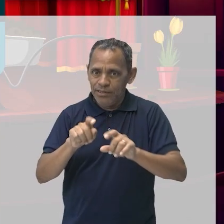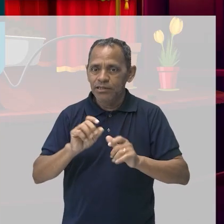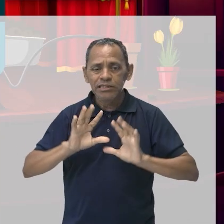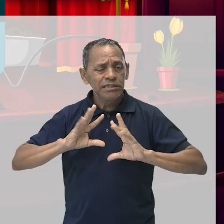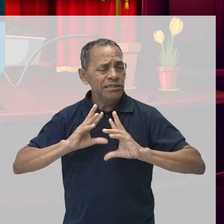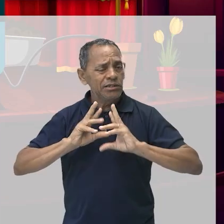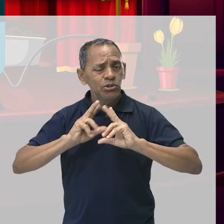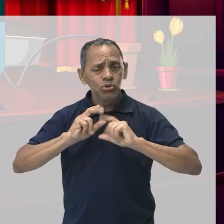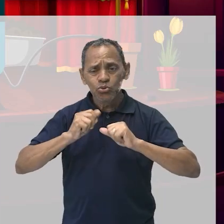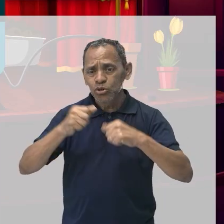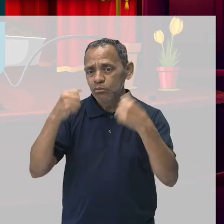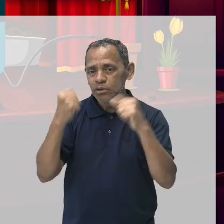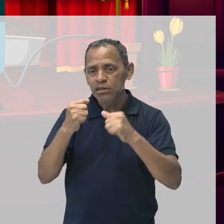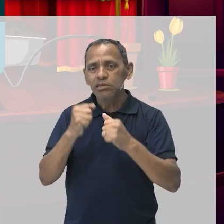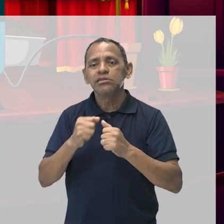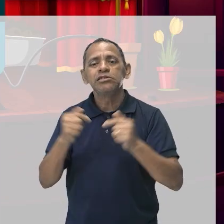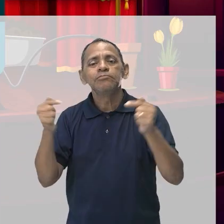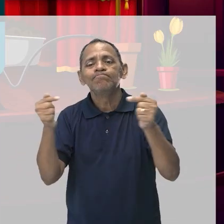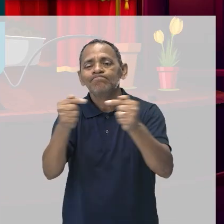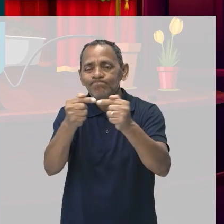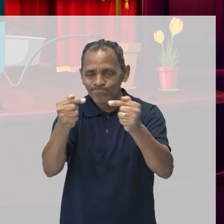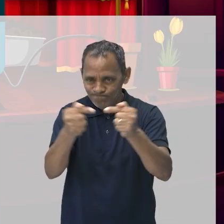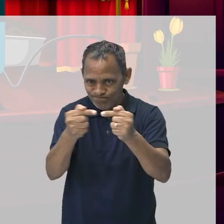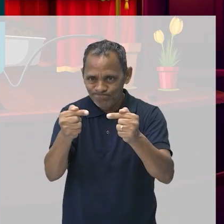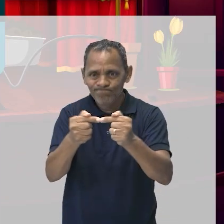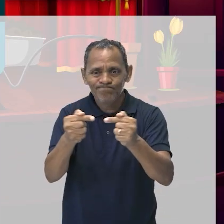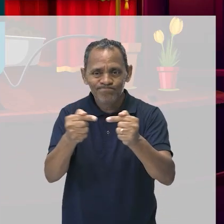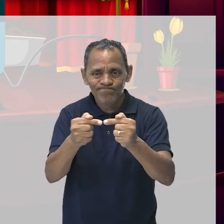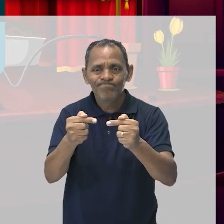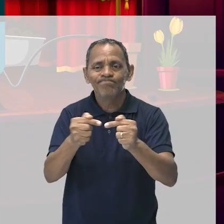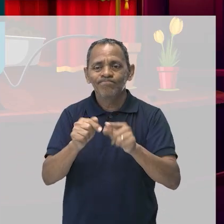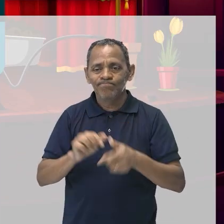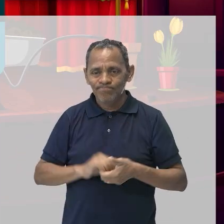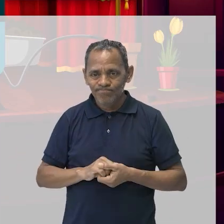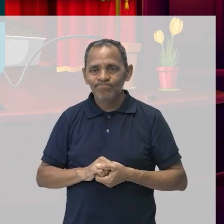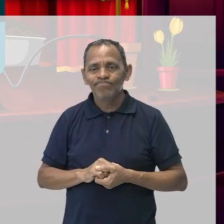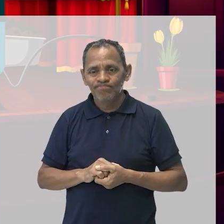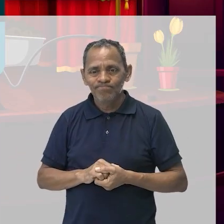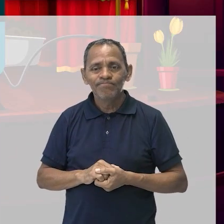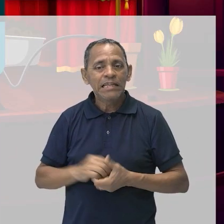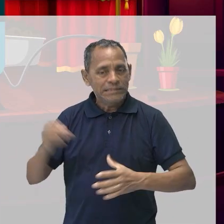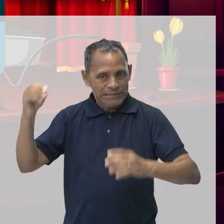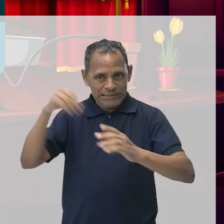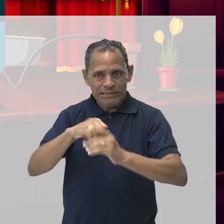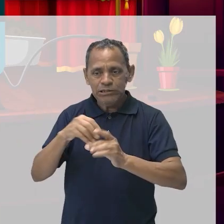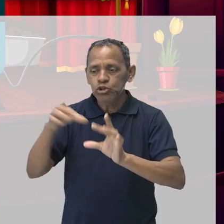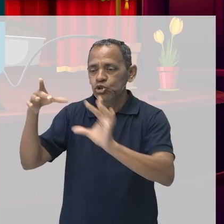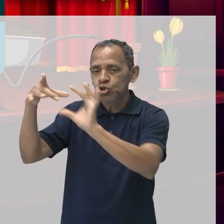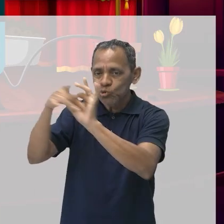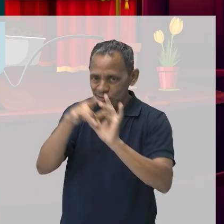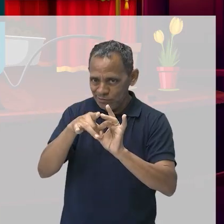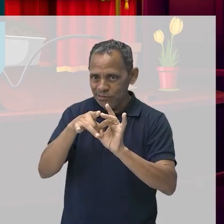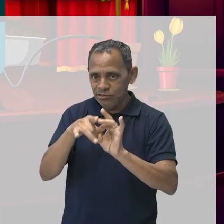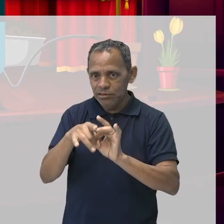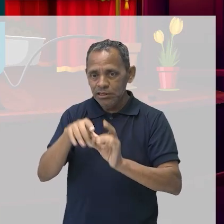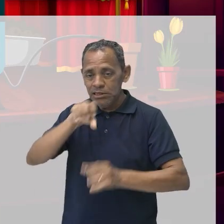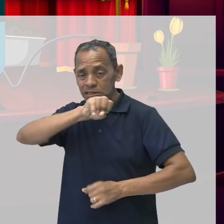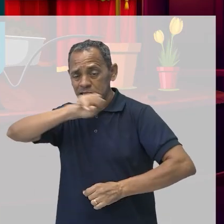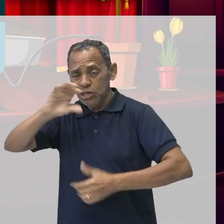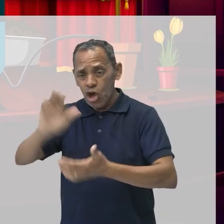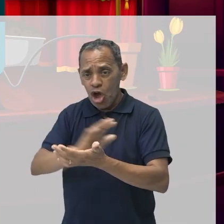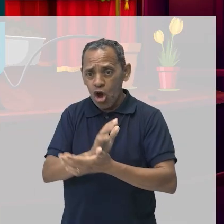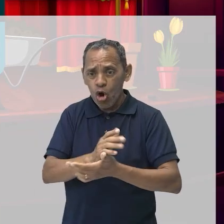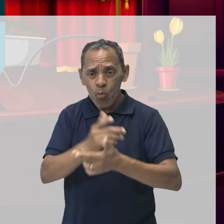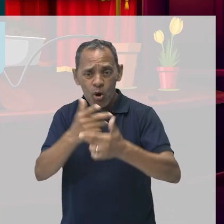tudo tem que estar em consonância, tudo tem que estar alinhado, faz parte de um contexto que se algo sair